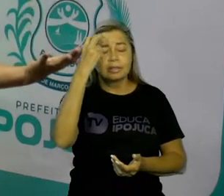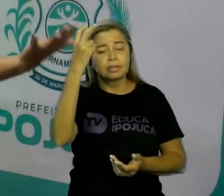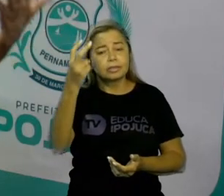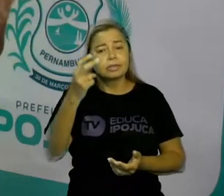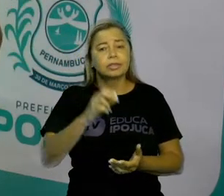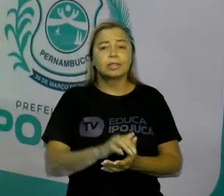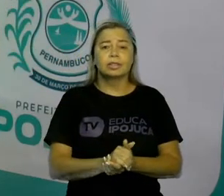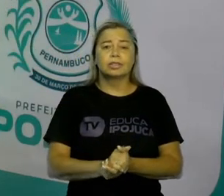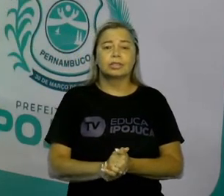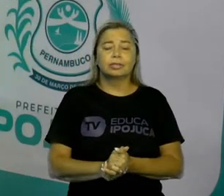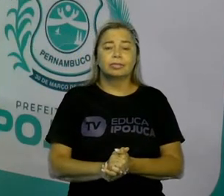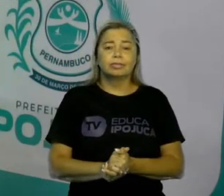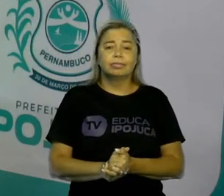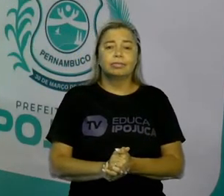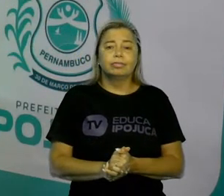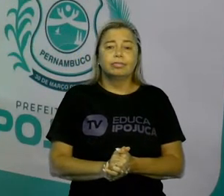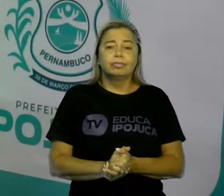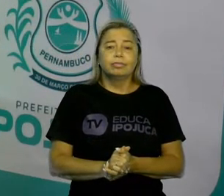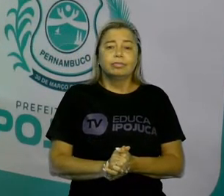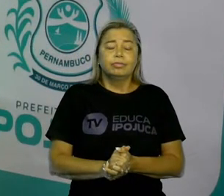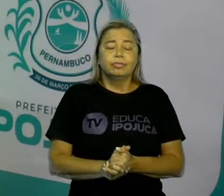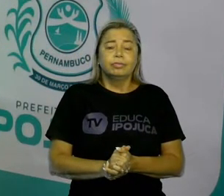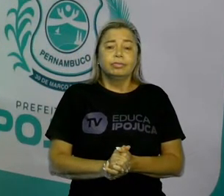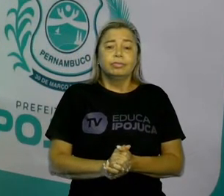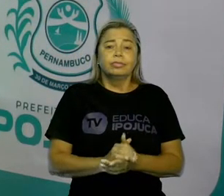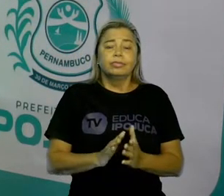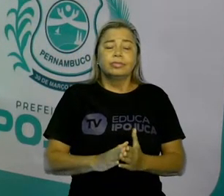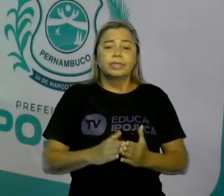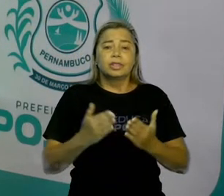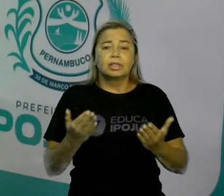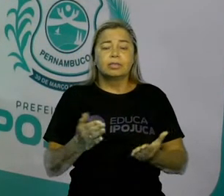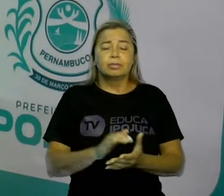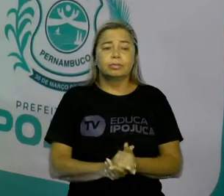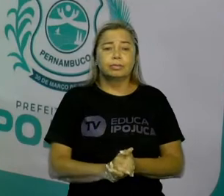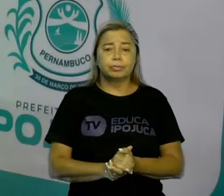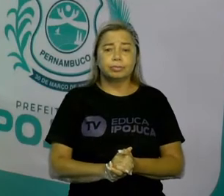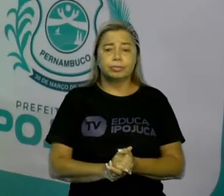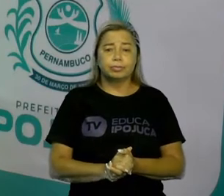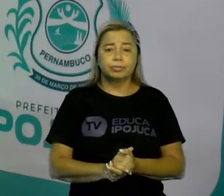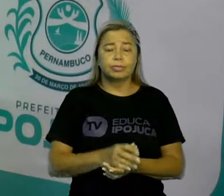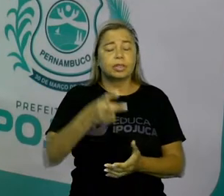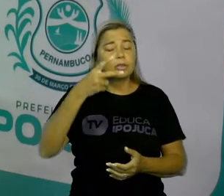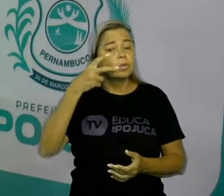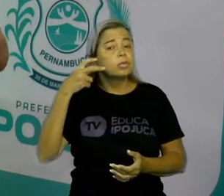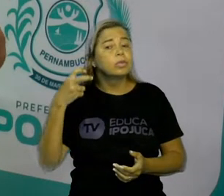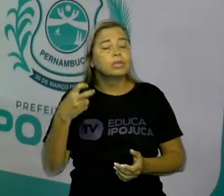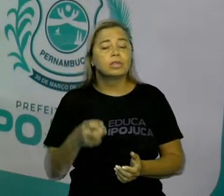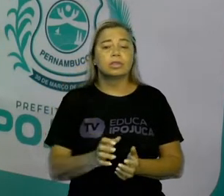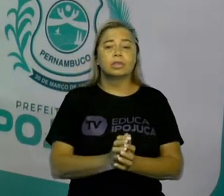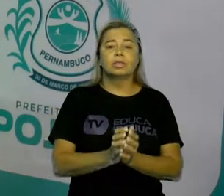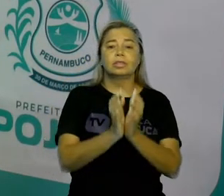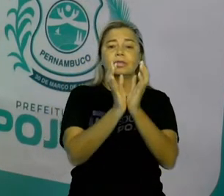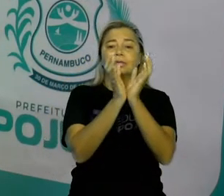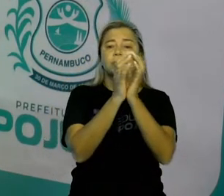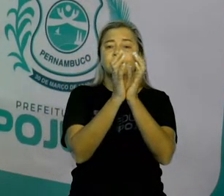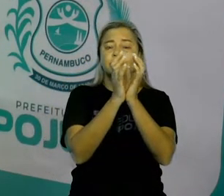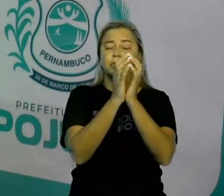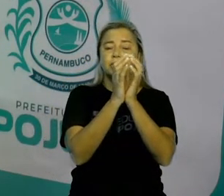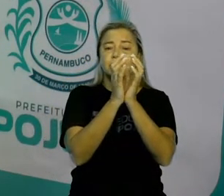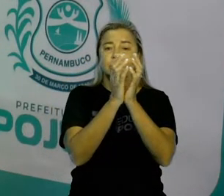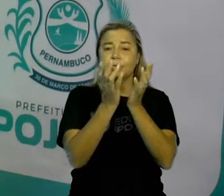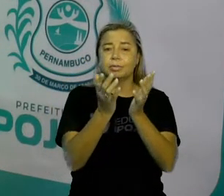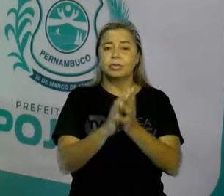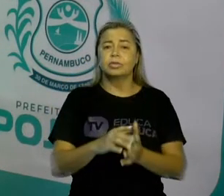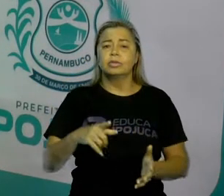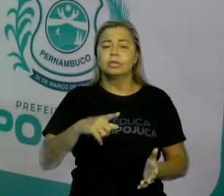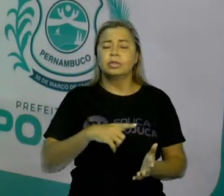por ali. Então, os índios, os povos indígenas, por exemplo, aqui de Pernambuco, vão deixar um tipo